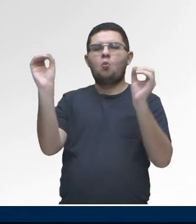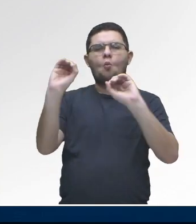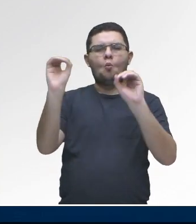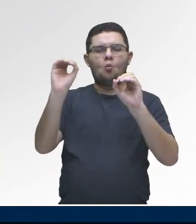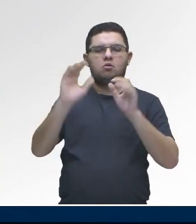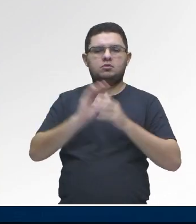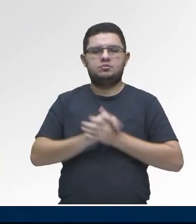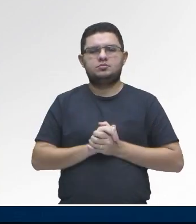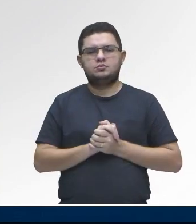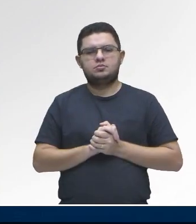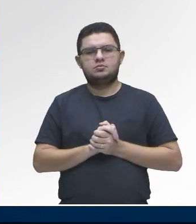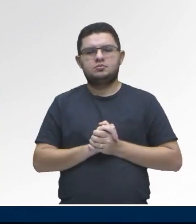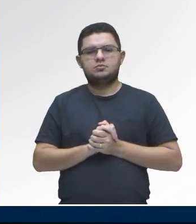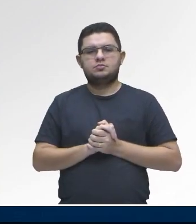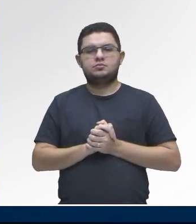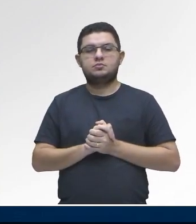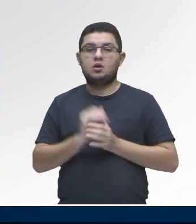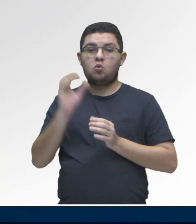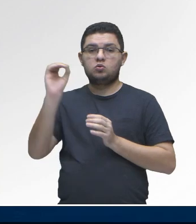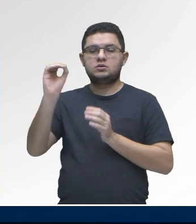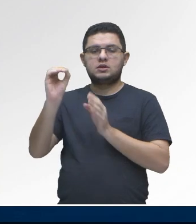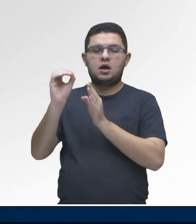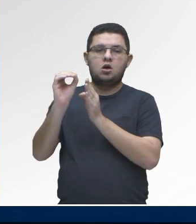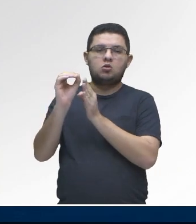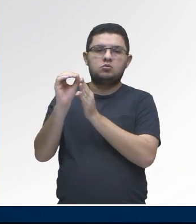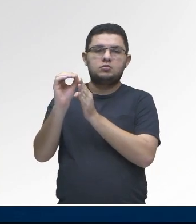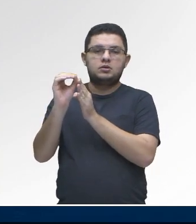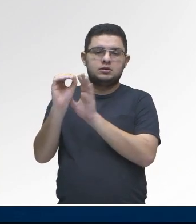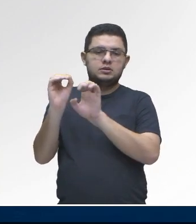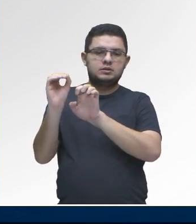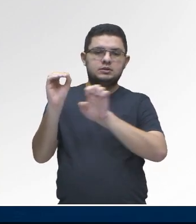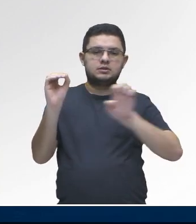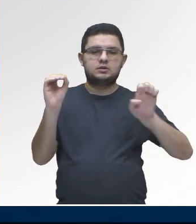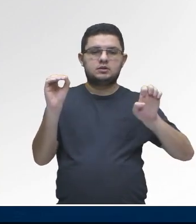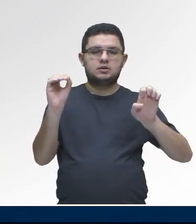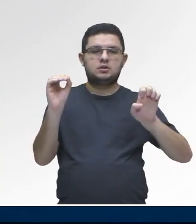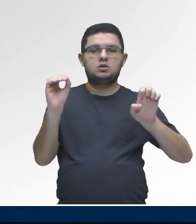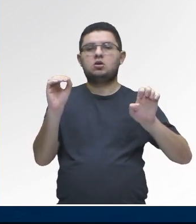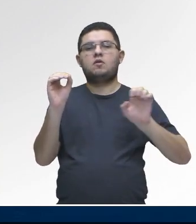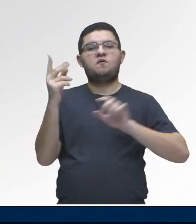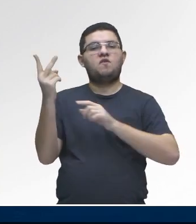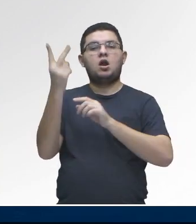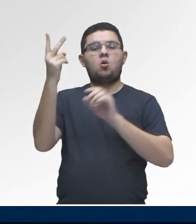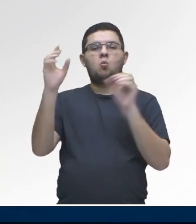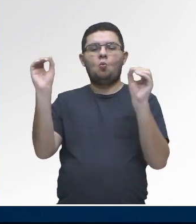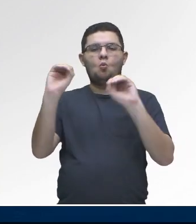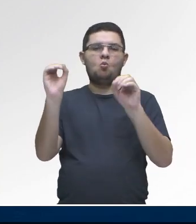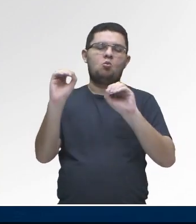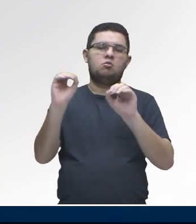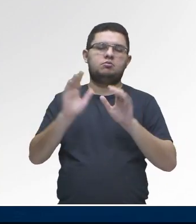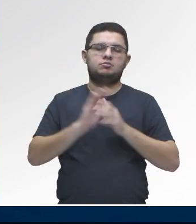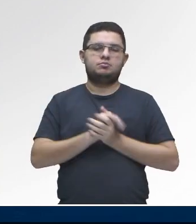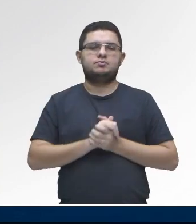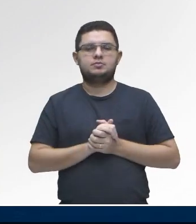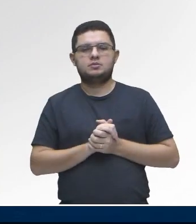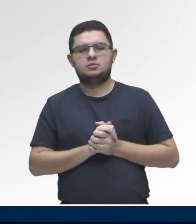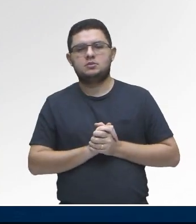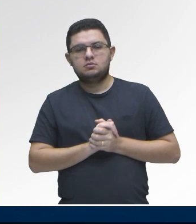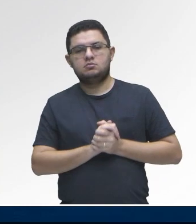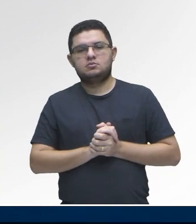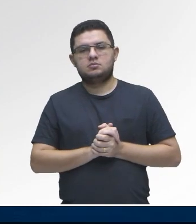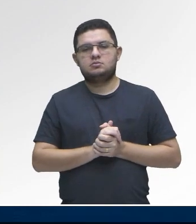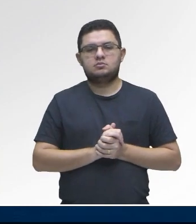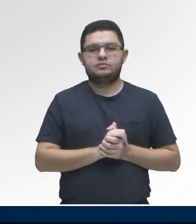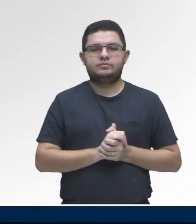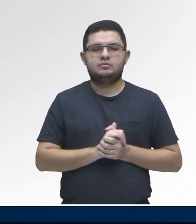zero à esquerda, ele não tem valor, então não é necessário escrever. Então vai ficar 125